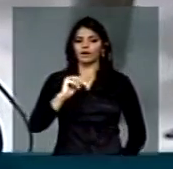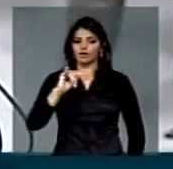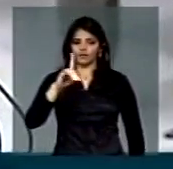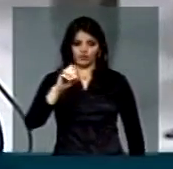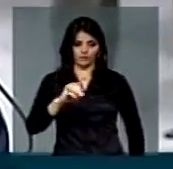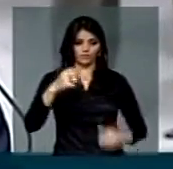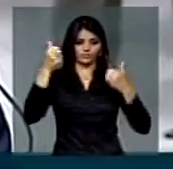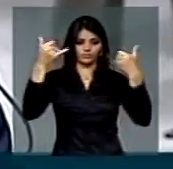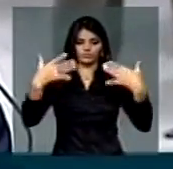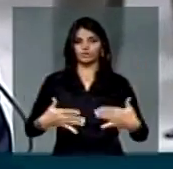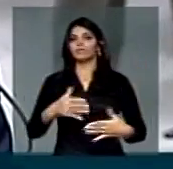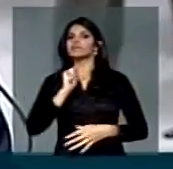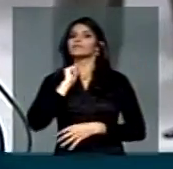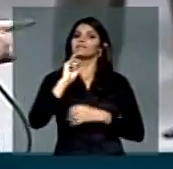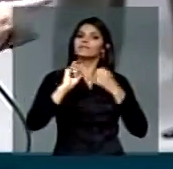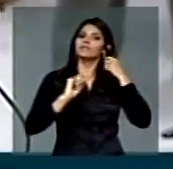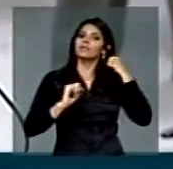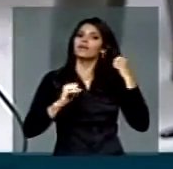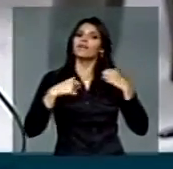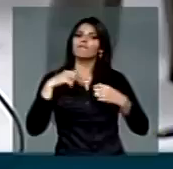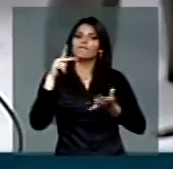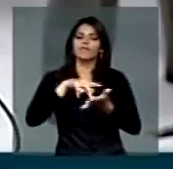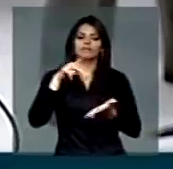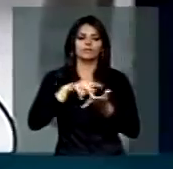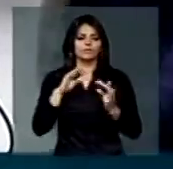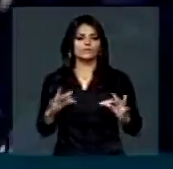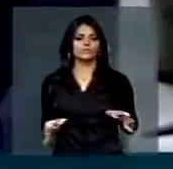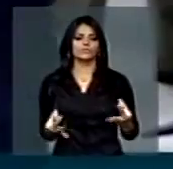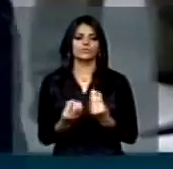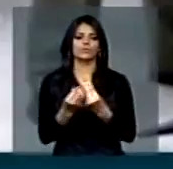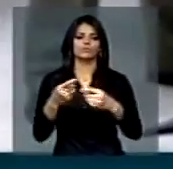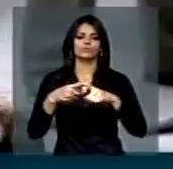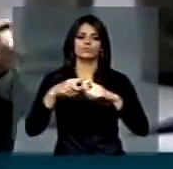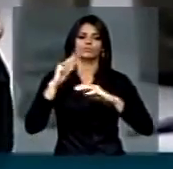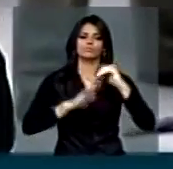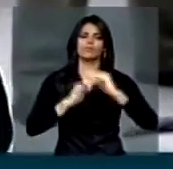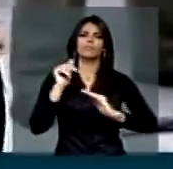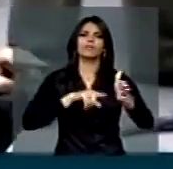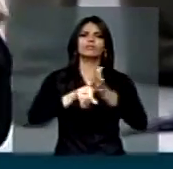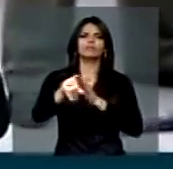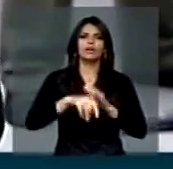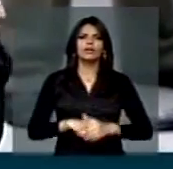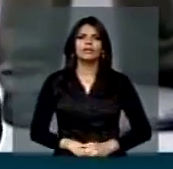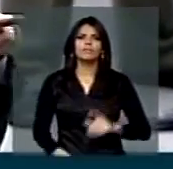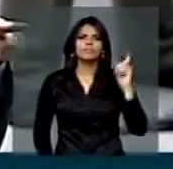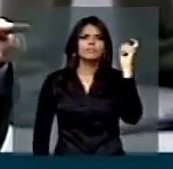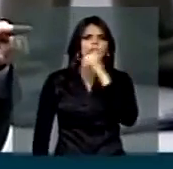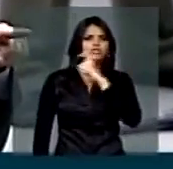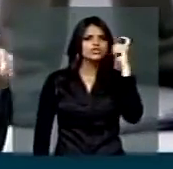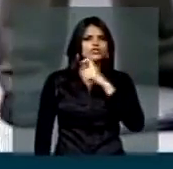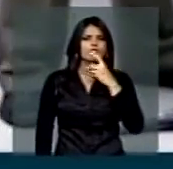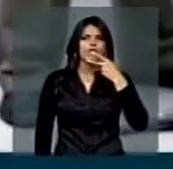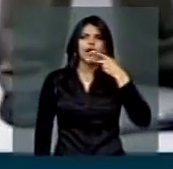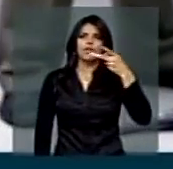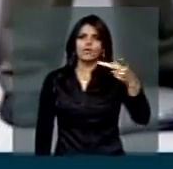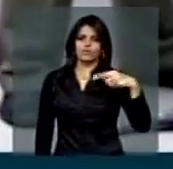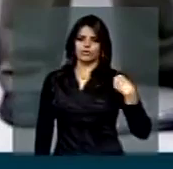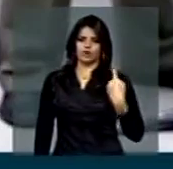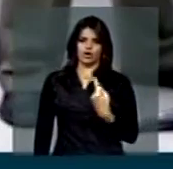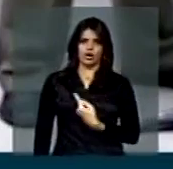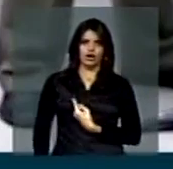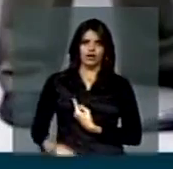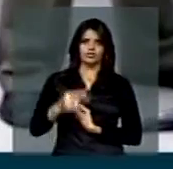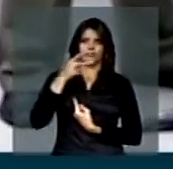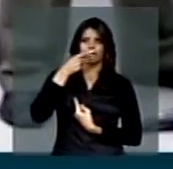algo que, se isso é a realidade de todos, eu queria perguntar se não foi mentido para esse Congresso que